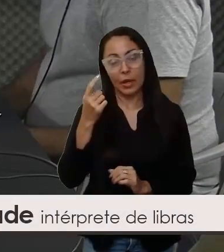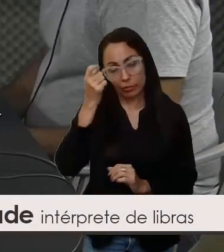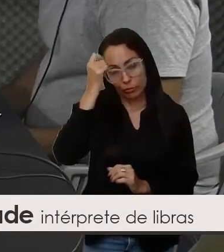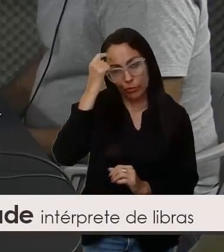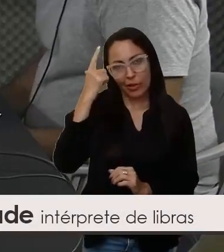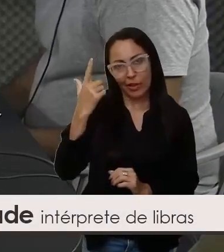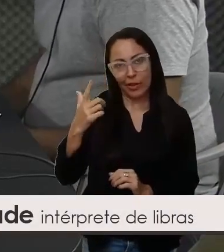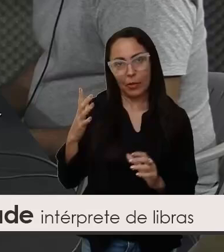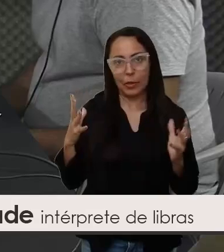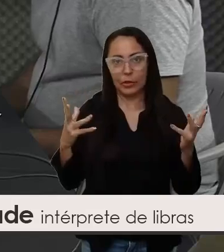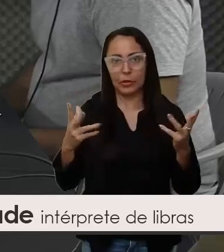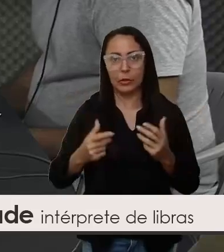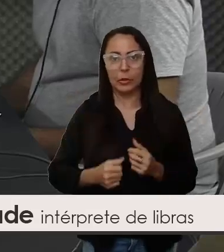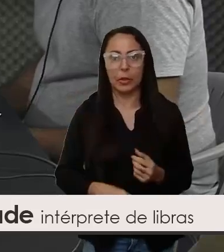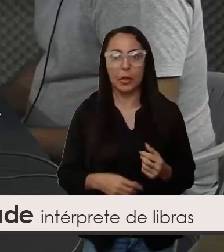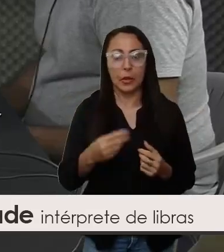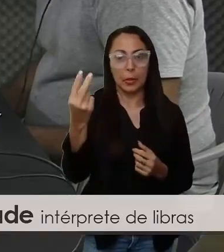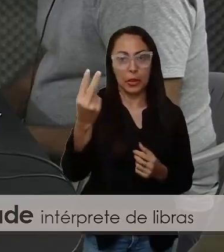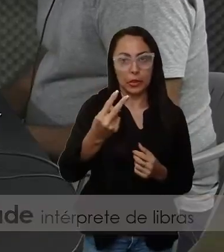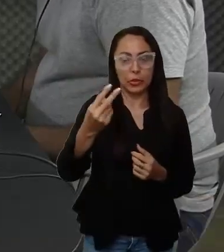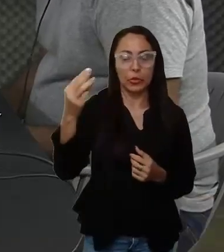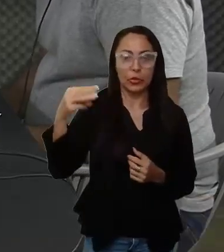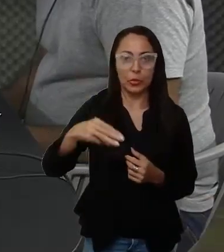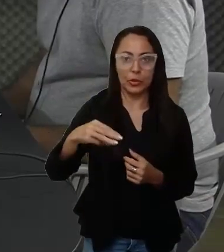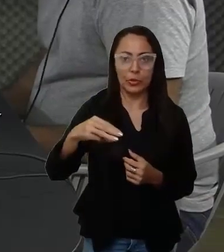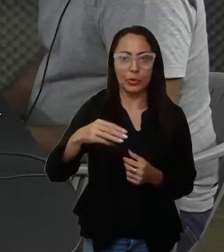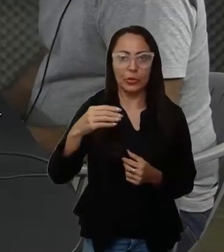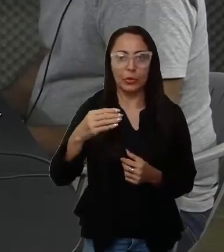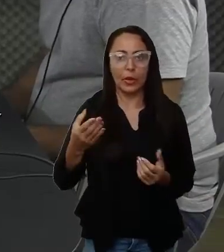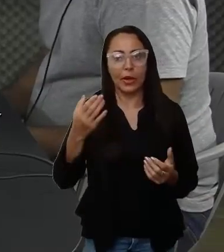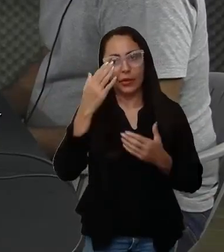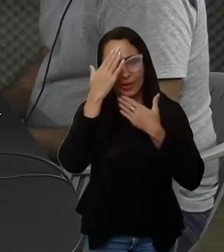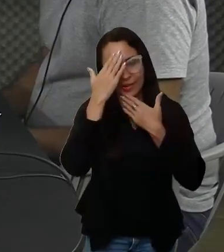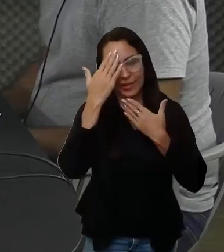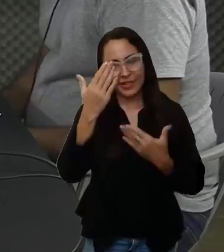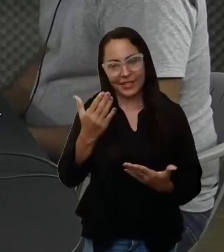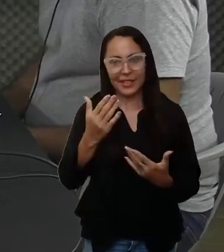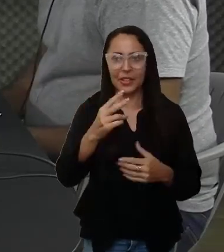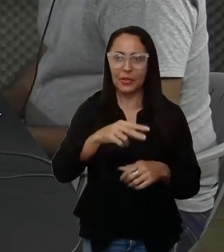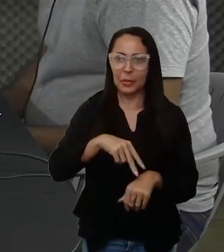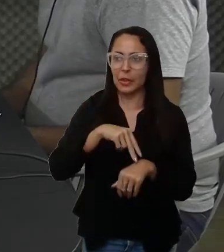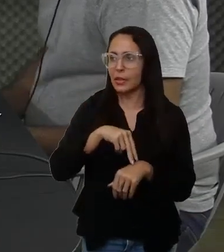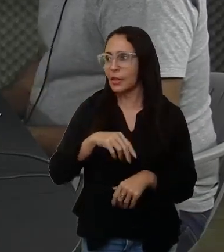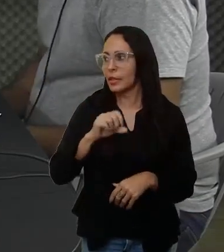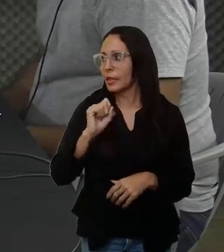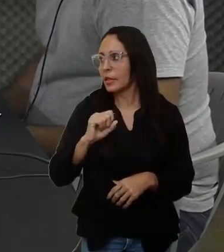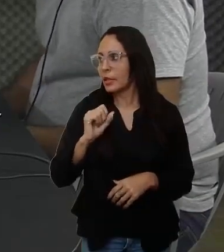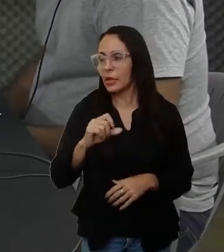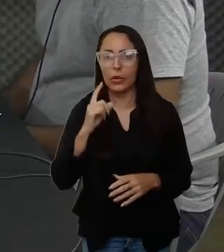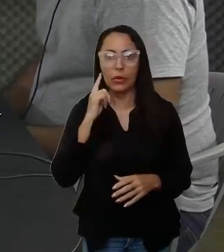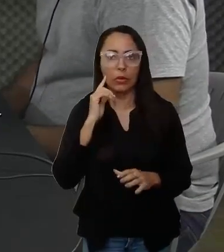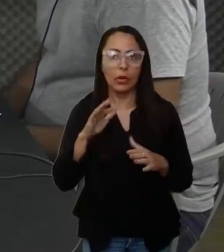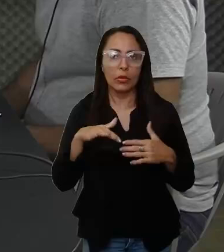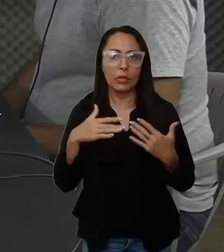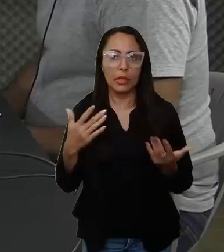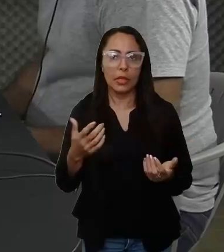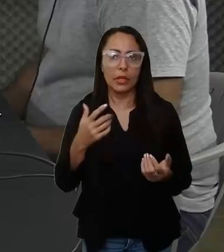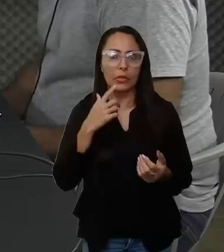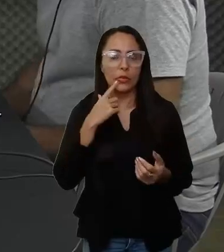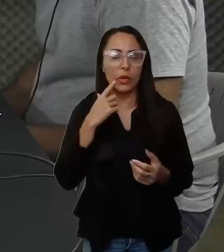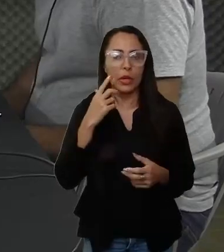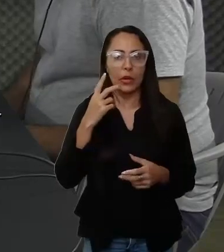A gente tem aí uns 2 minutos. Professor Tiago, agradecer a sua presença. Qual seriam as suas palavras finais